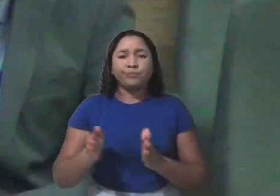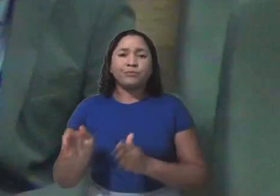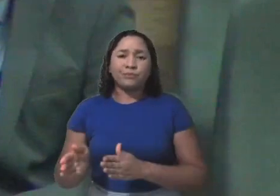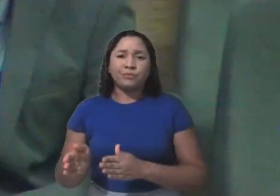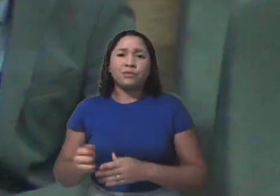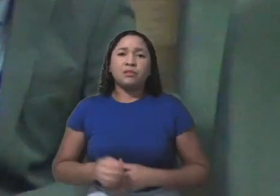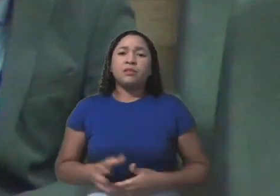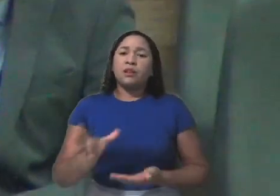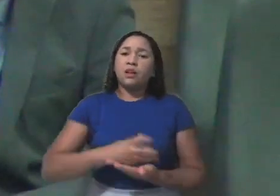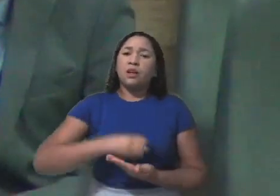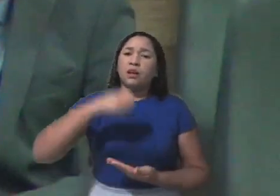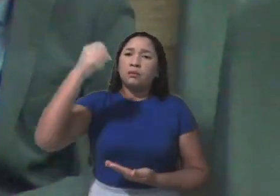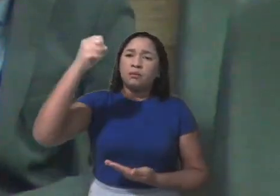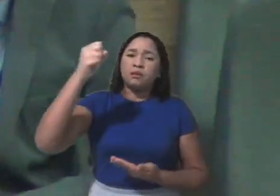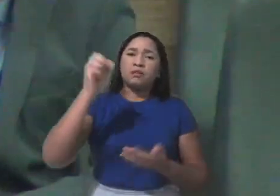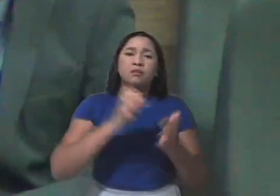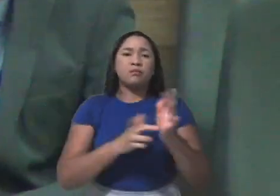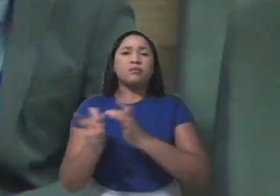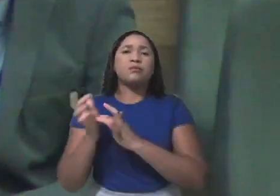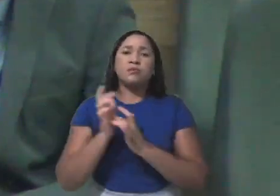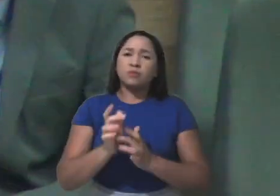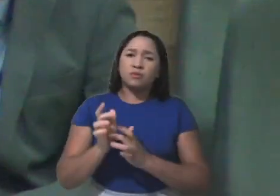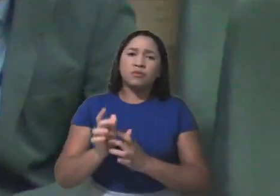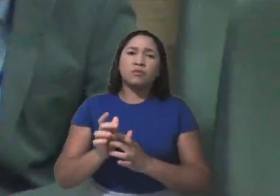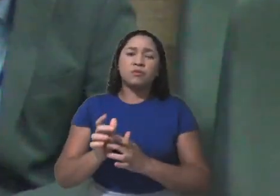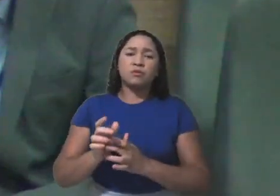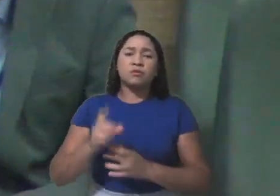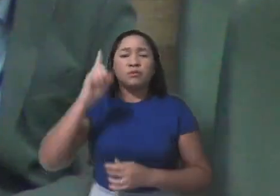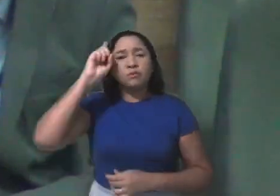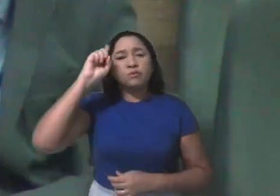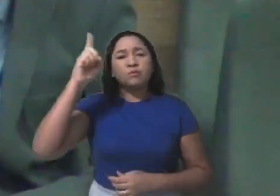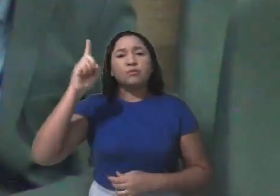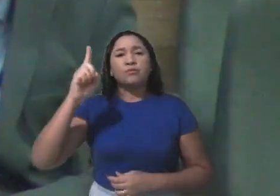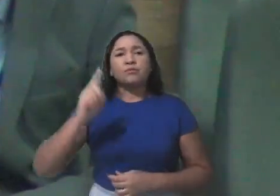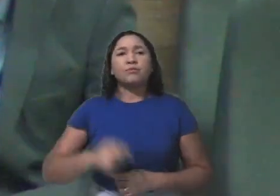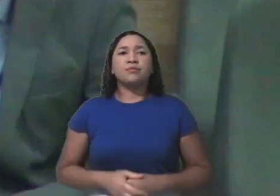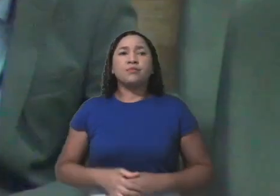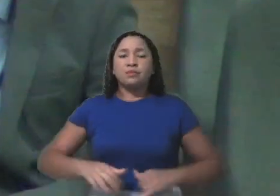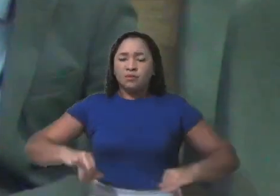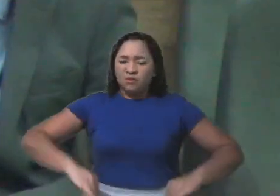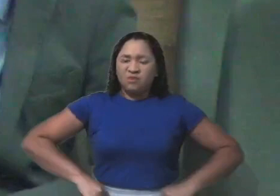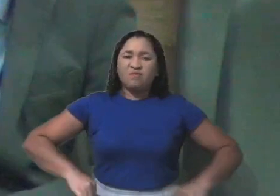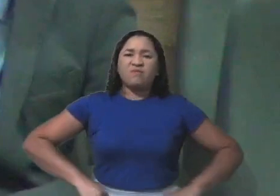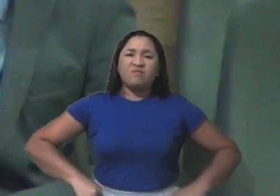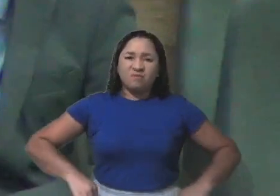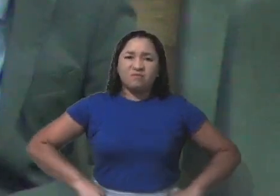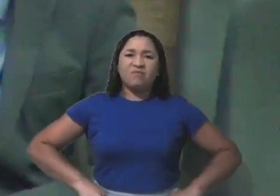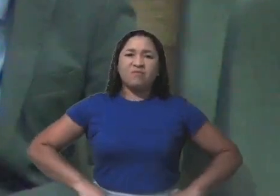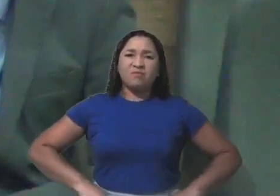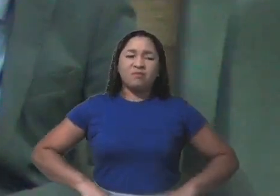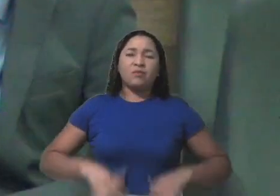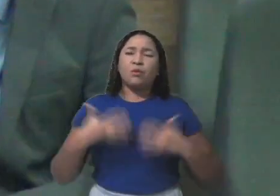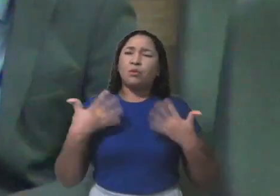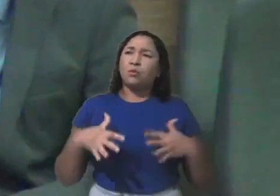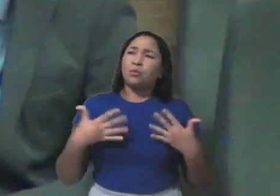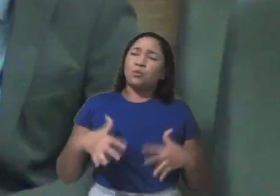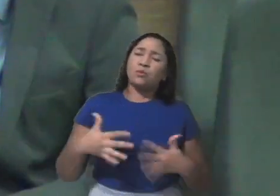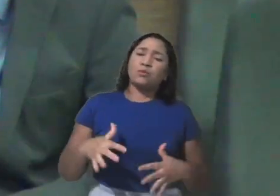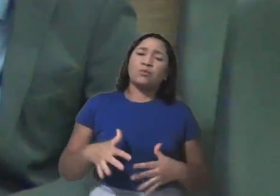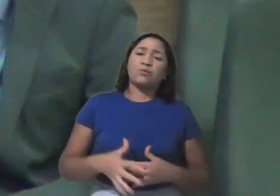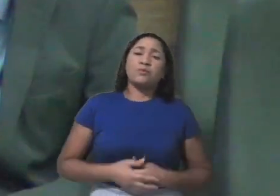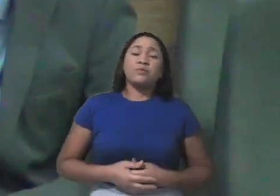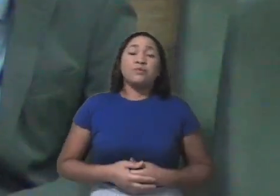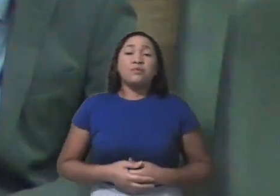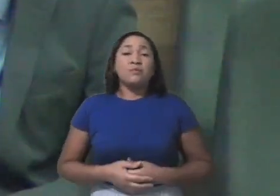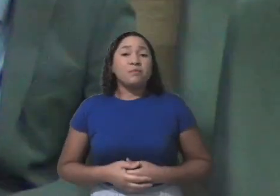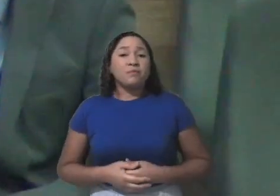grande tribulação. Vejam quantas coisas surgem, se desdobram na doutrina dos últimos tempos a partir de